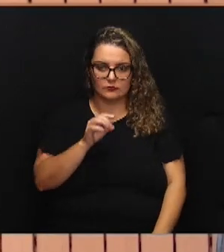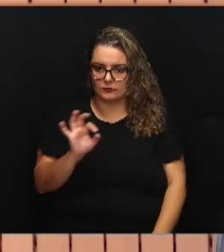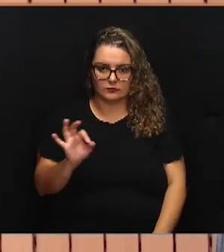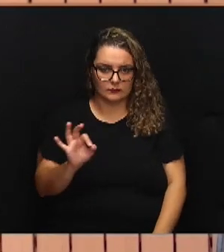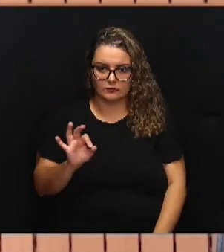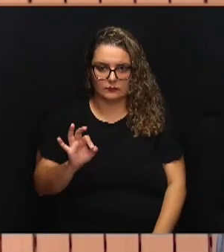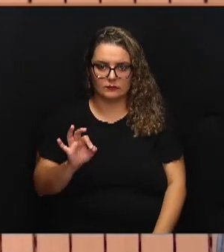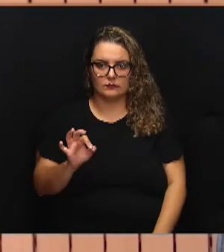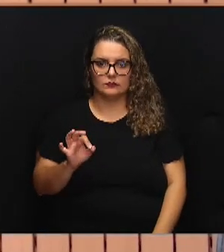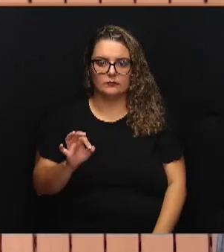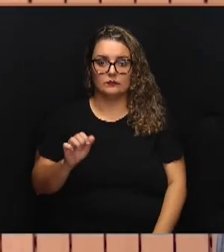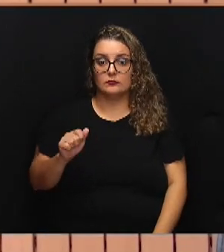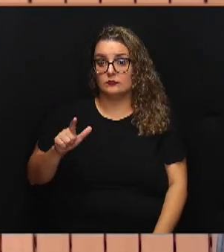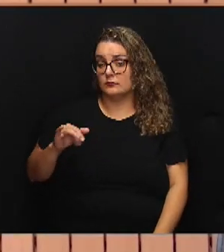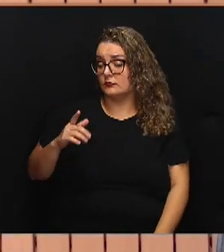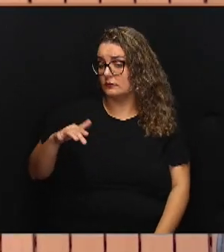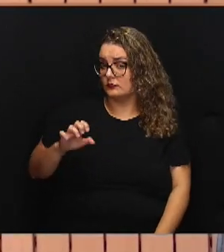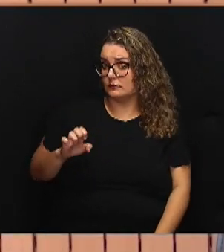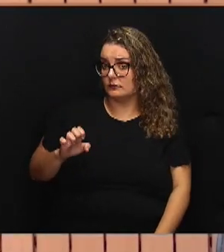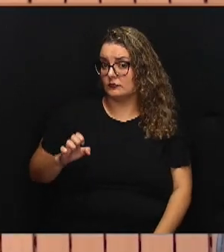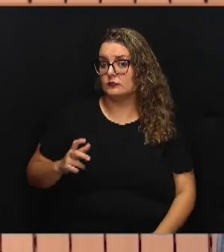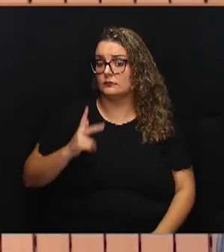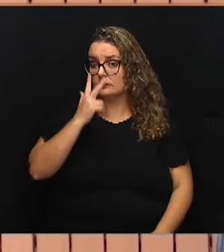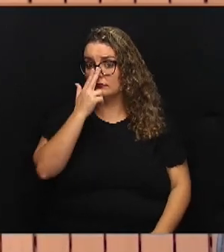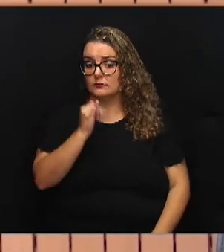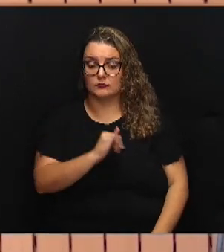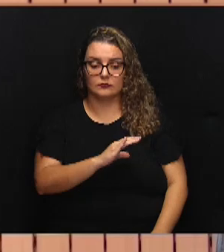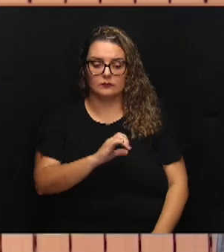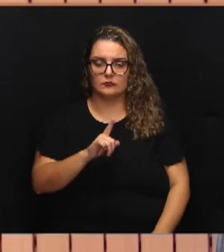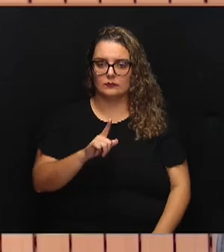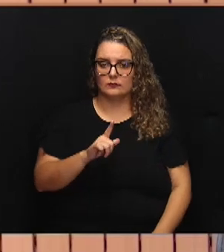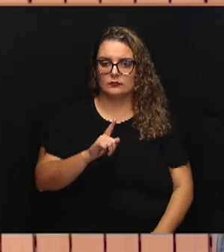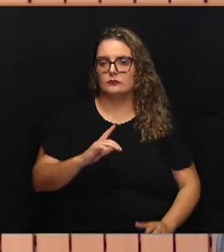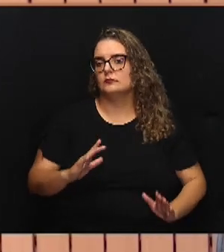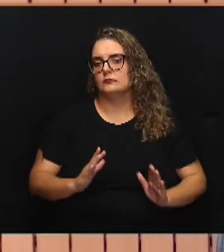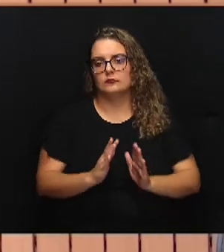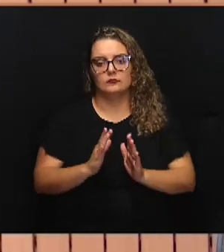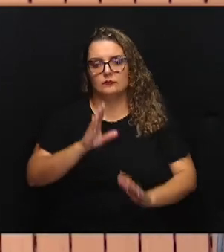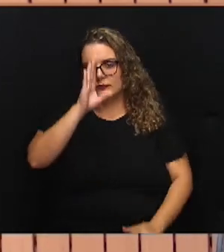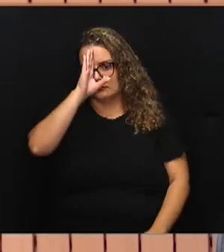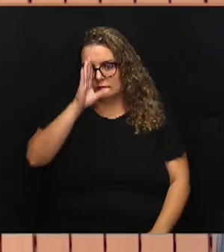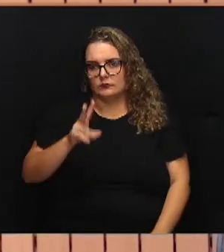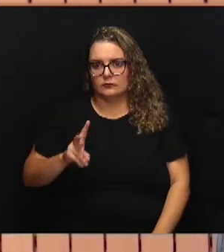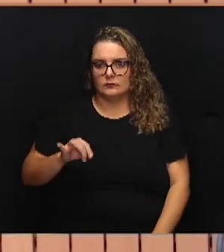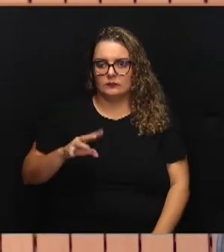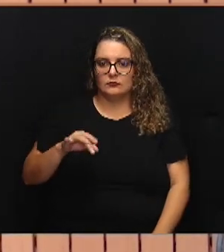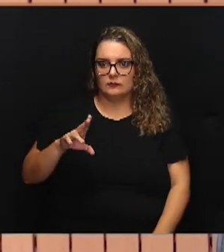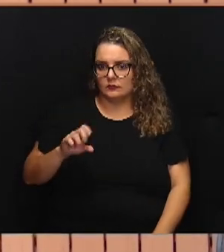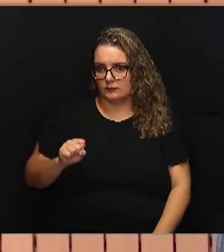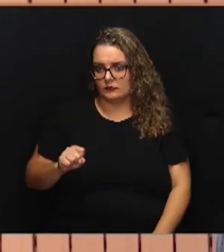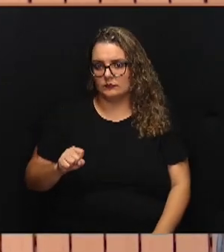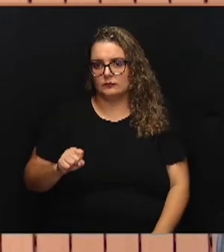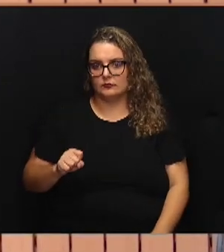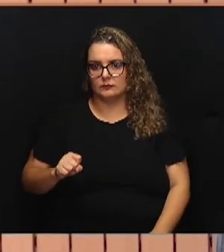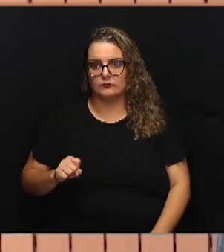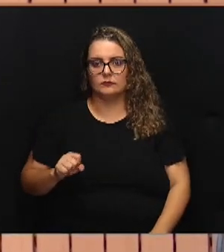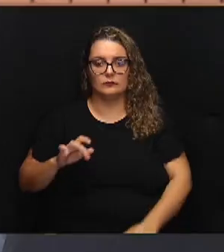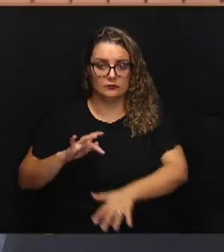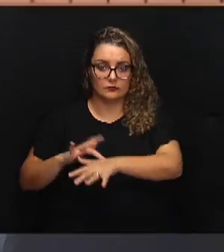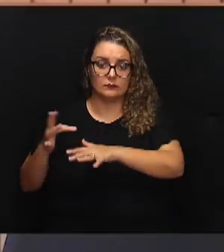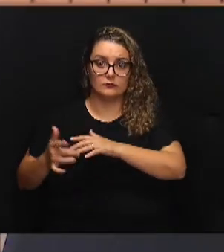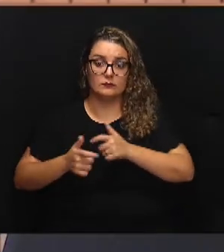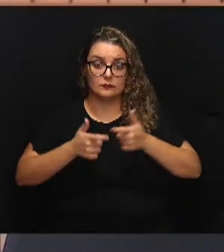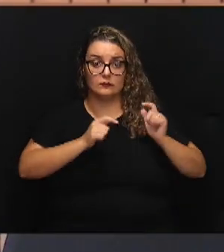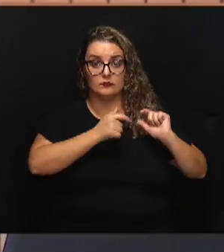alcance parecido com o do ICL. O ICL hoje está à frente dos principais veículos de comunicação da grande imprensa